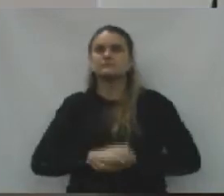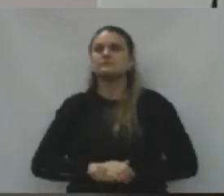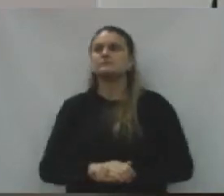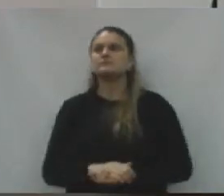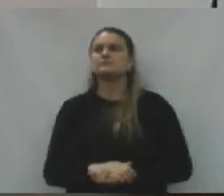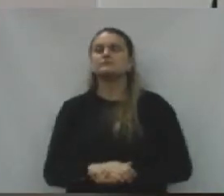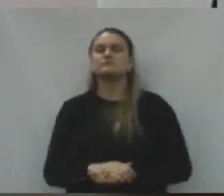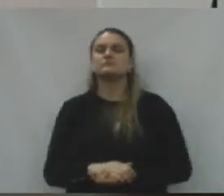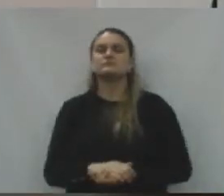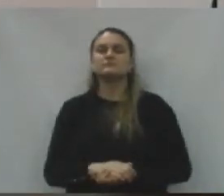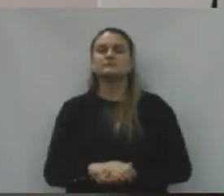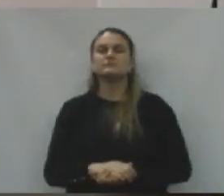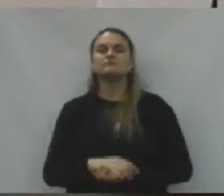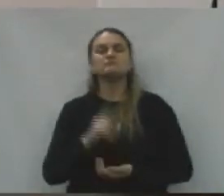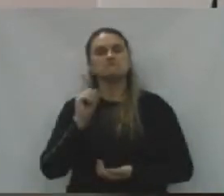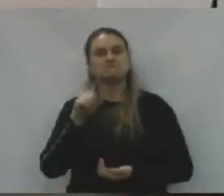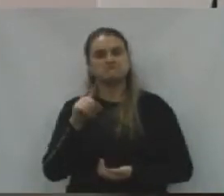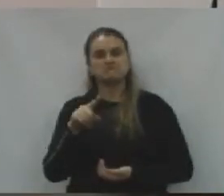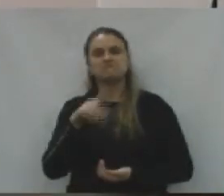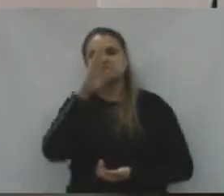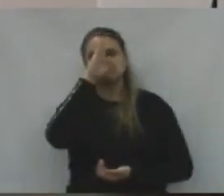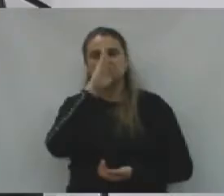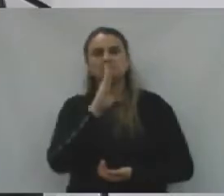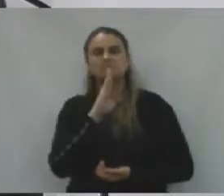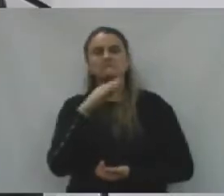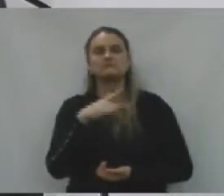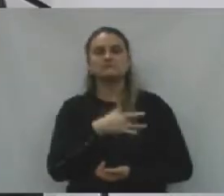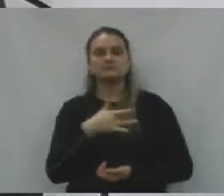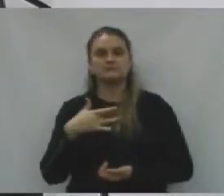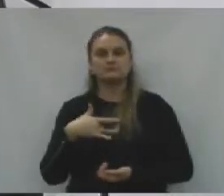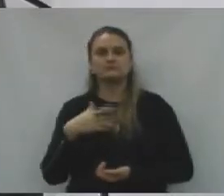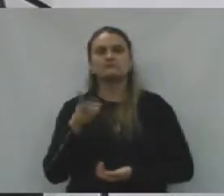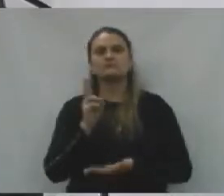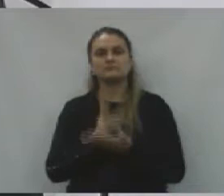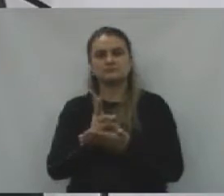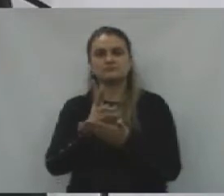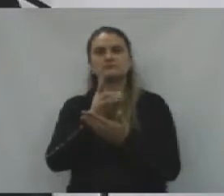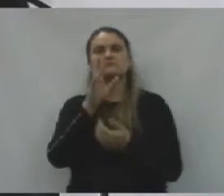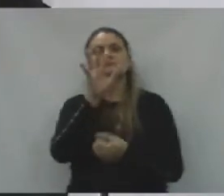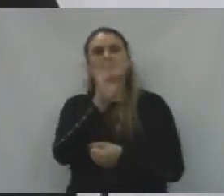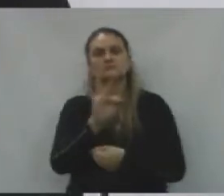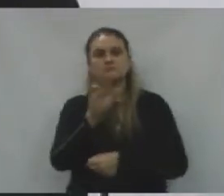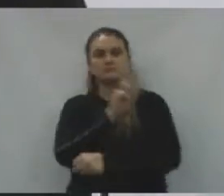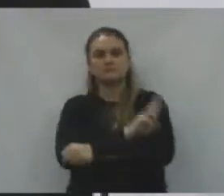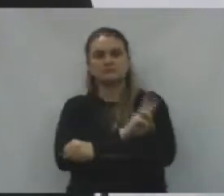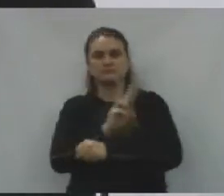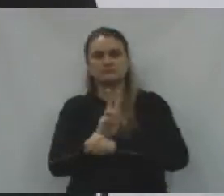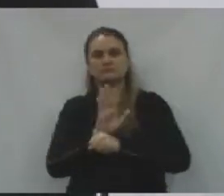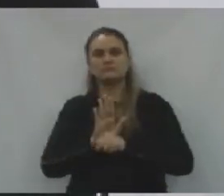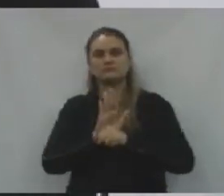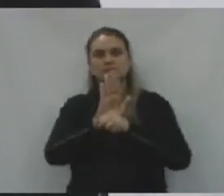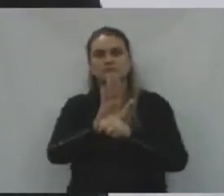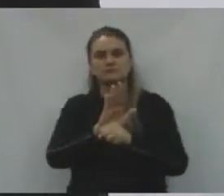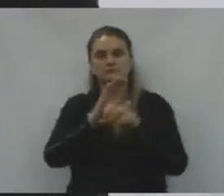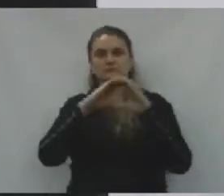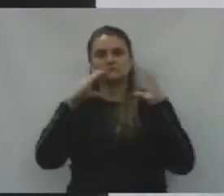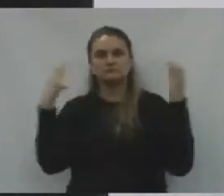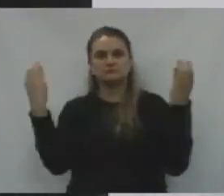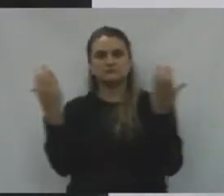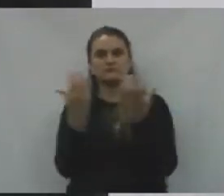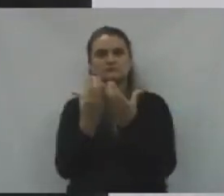profissionais. É atendimento básico à saúde, é a Uniuv servindo a sua comunidade.